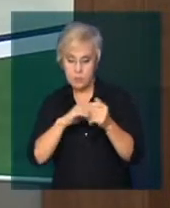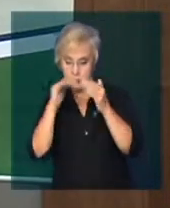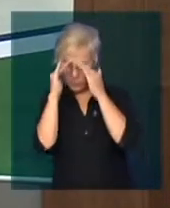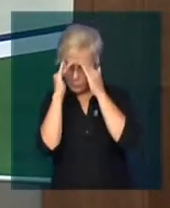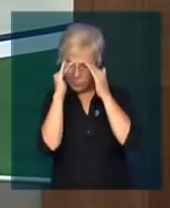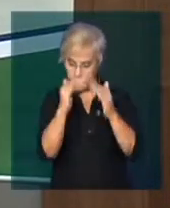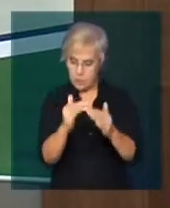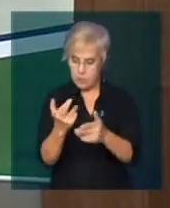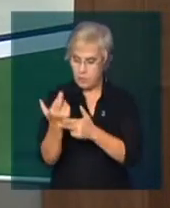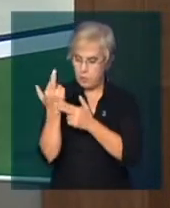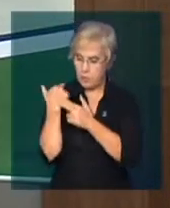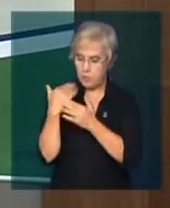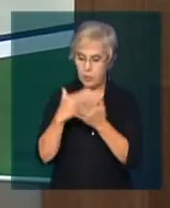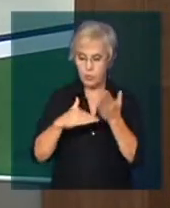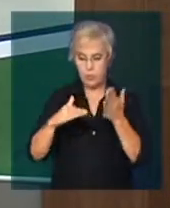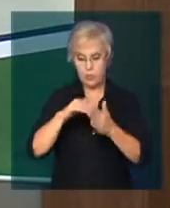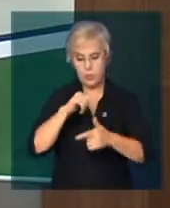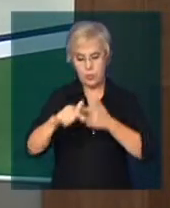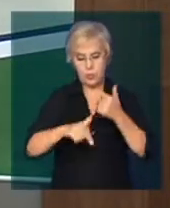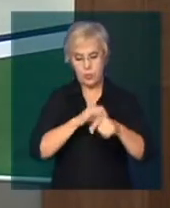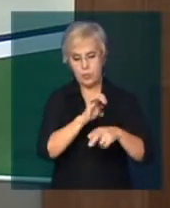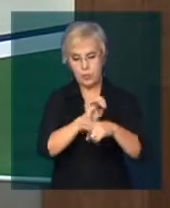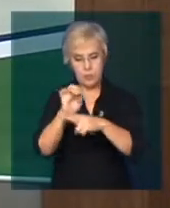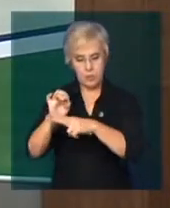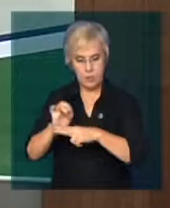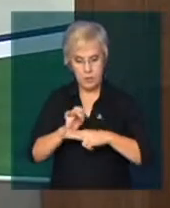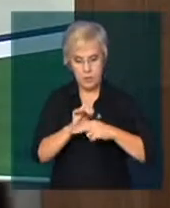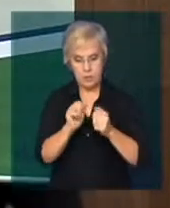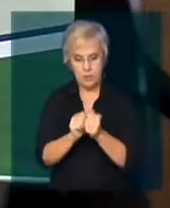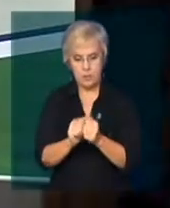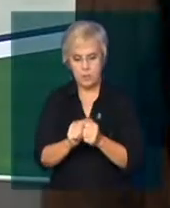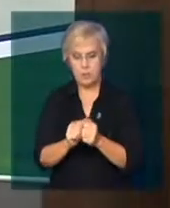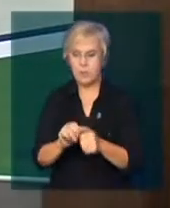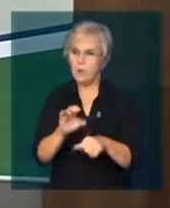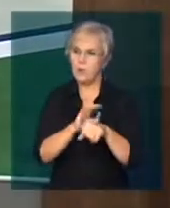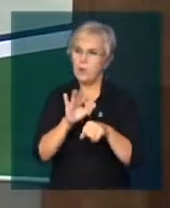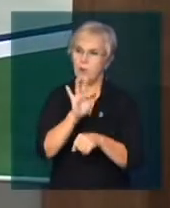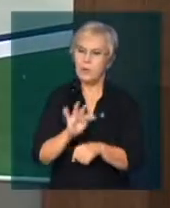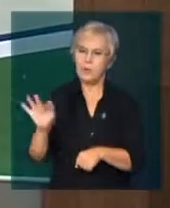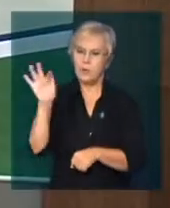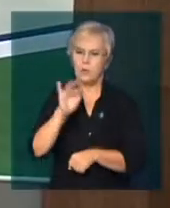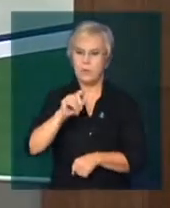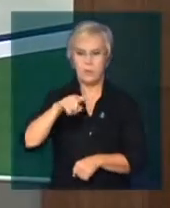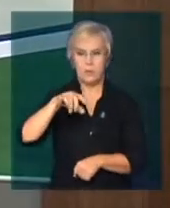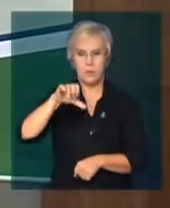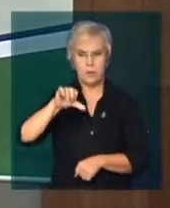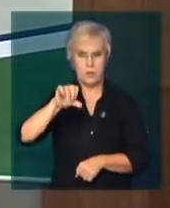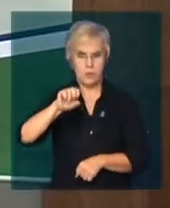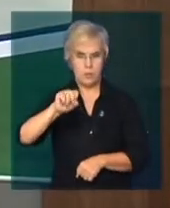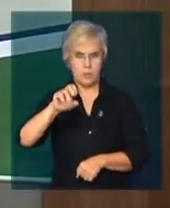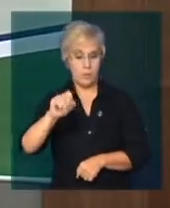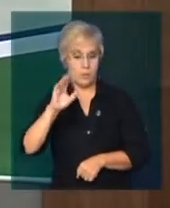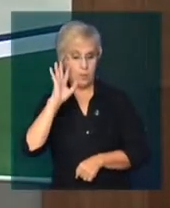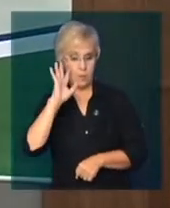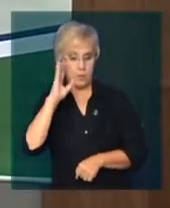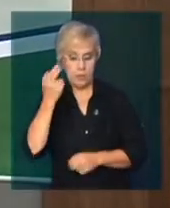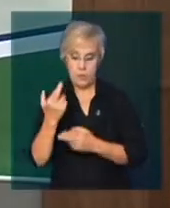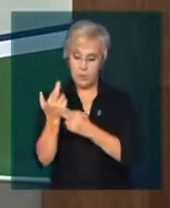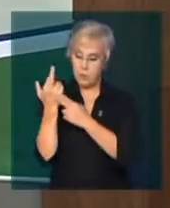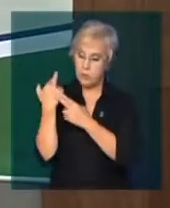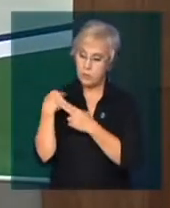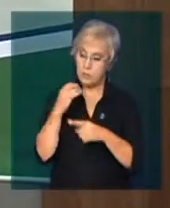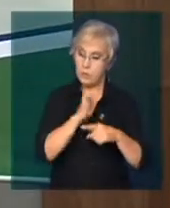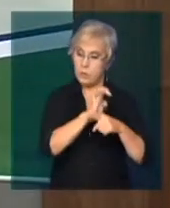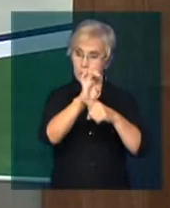das funções do Estado. A Constituição Federal de 88 estabeleceu as competências de cada